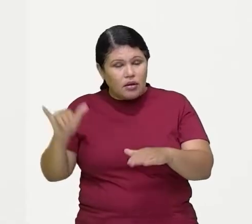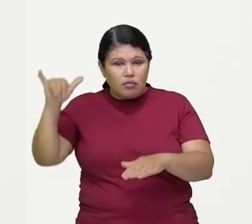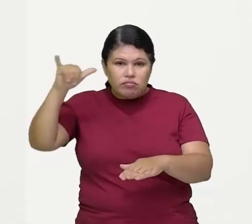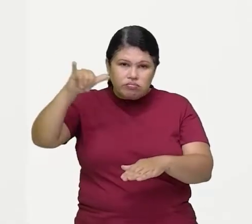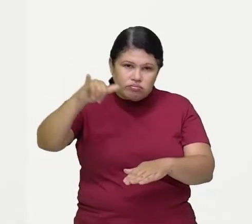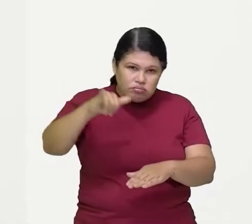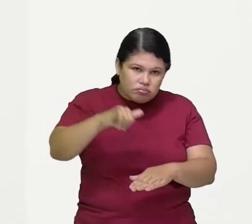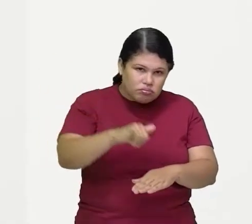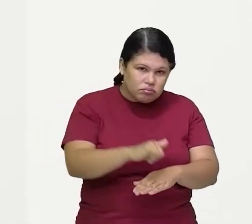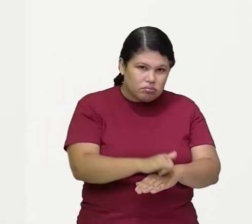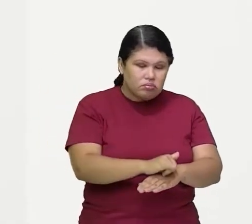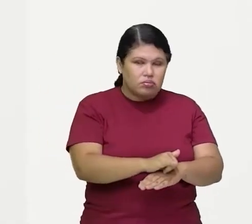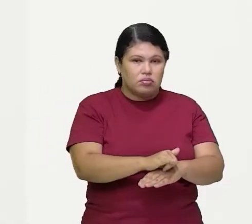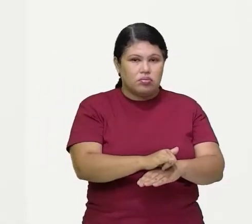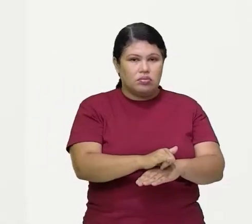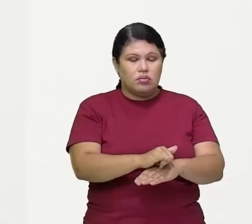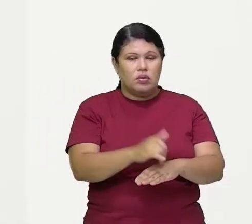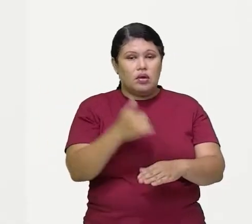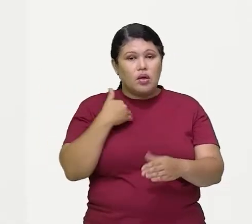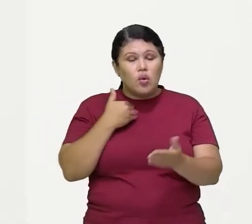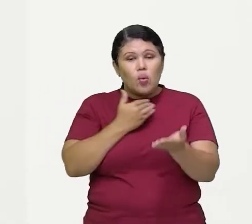pouso da aeronave. Eu